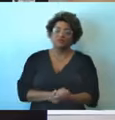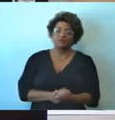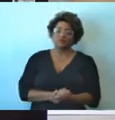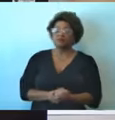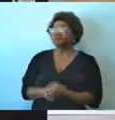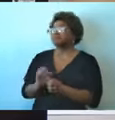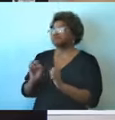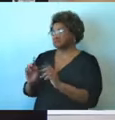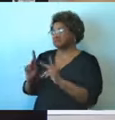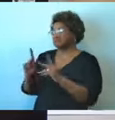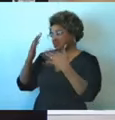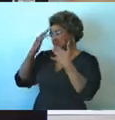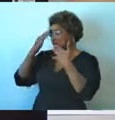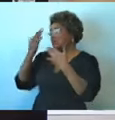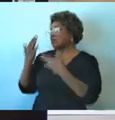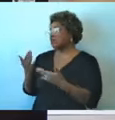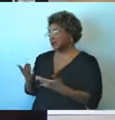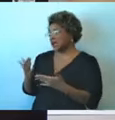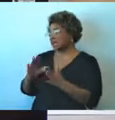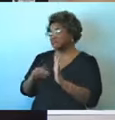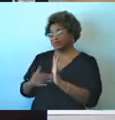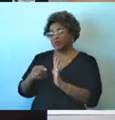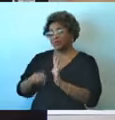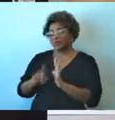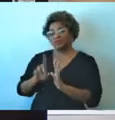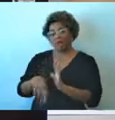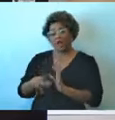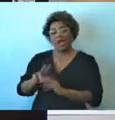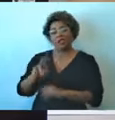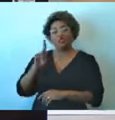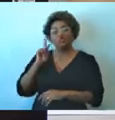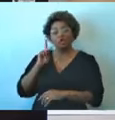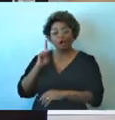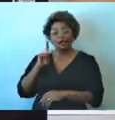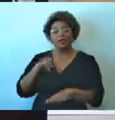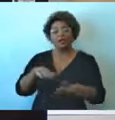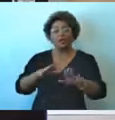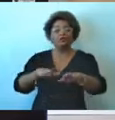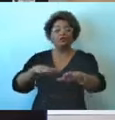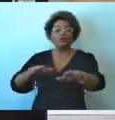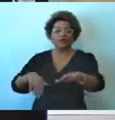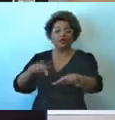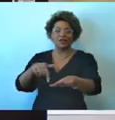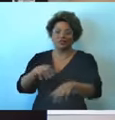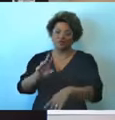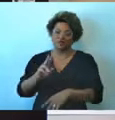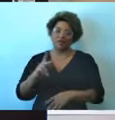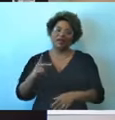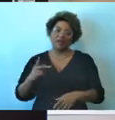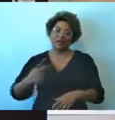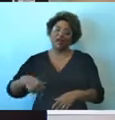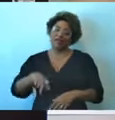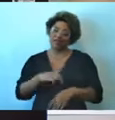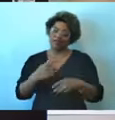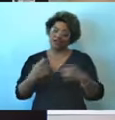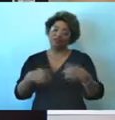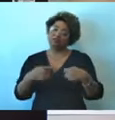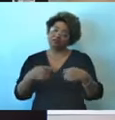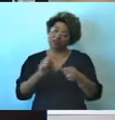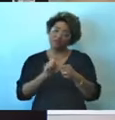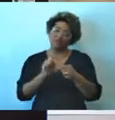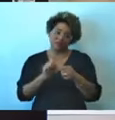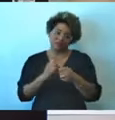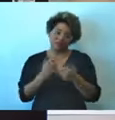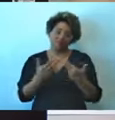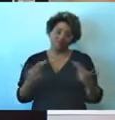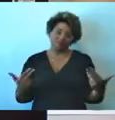história do trânsito de Belo Horizonte e a gente precisa realmente de colocar as coisas para funcionar devidamente. Então, trazendo de novo para a